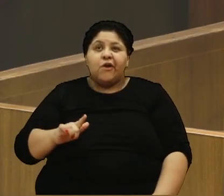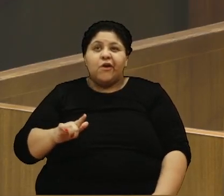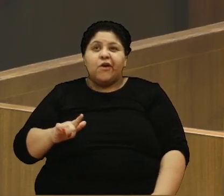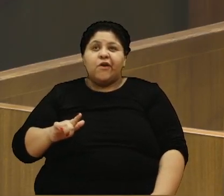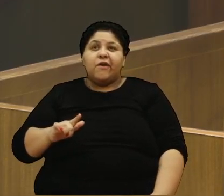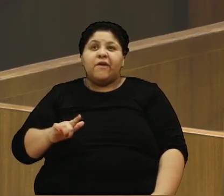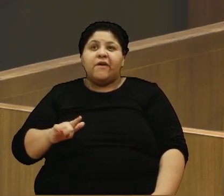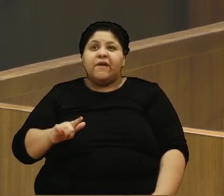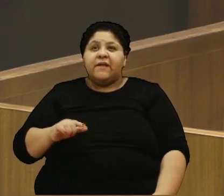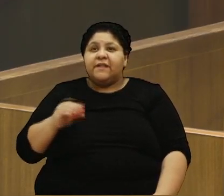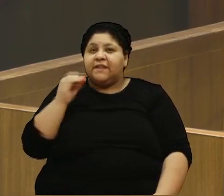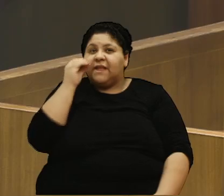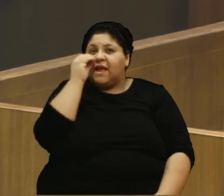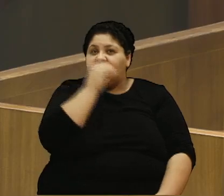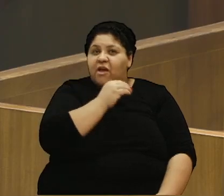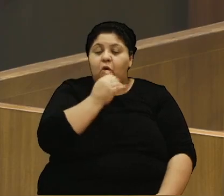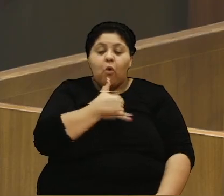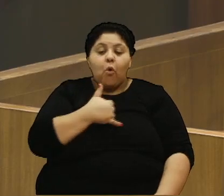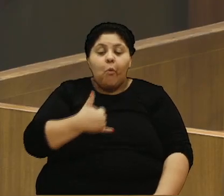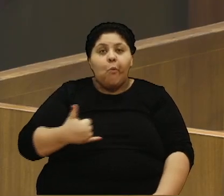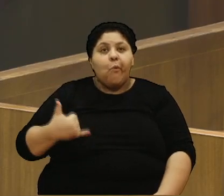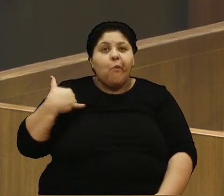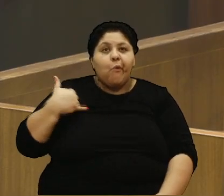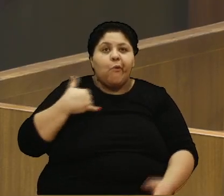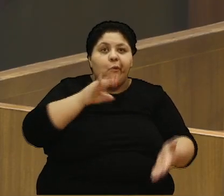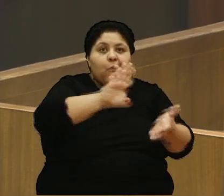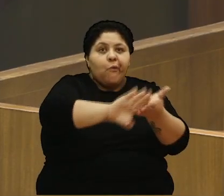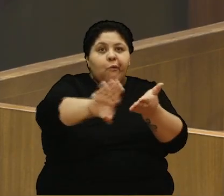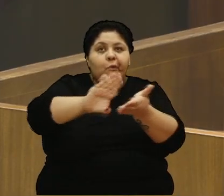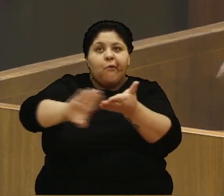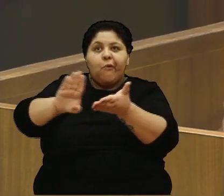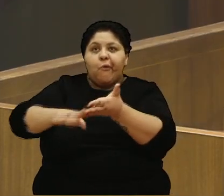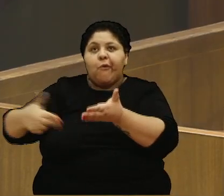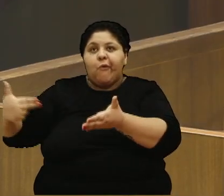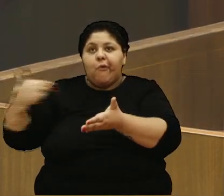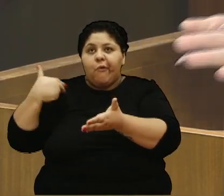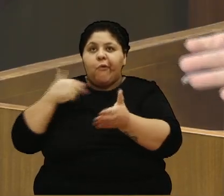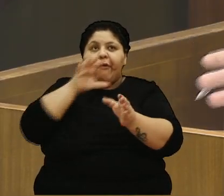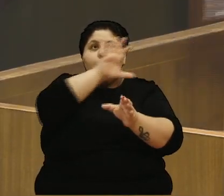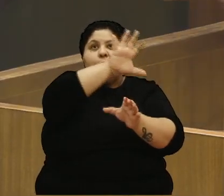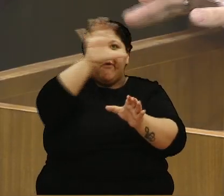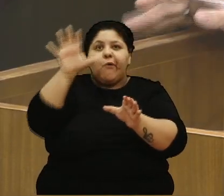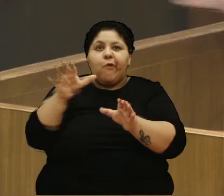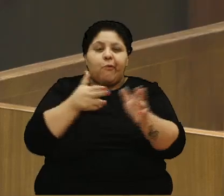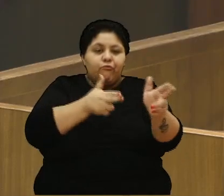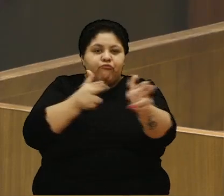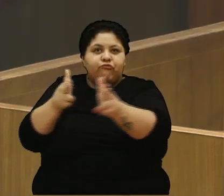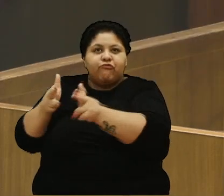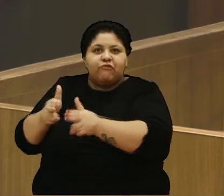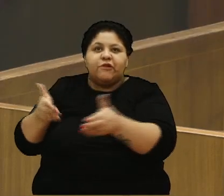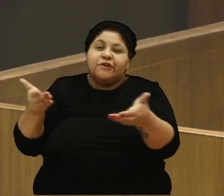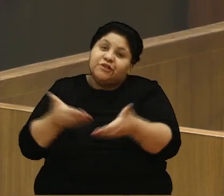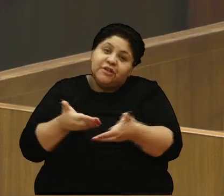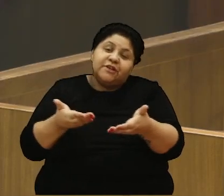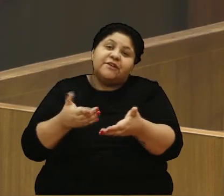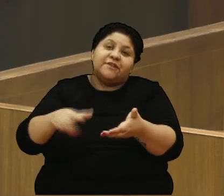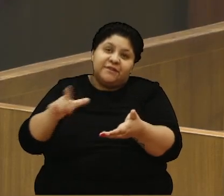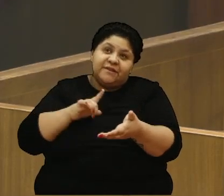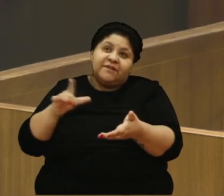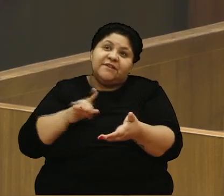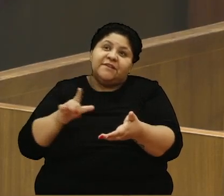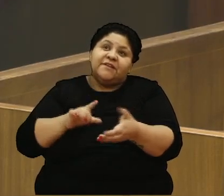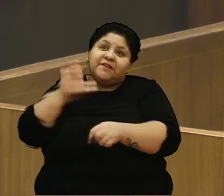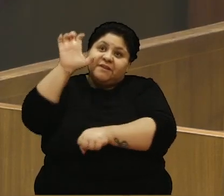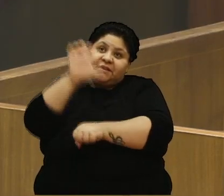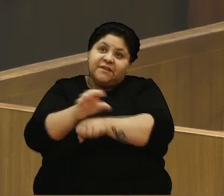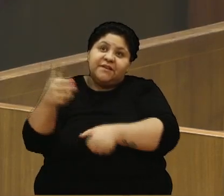cima das armas e tendo orgulho de estar retirando as armas dos colecionadores, atiradores e caçadores, né? Já por outro lado, a gente tem o estado